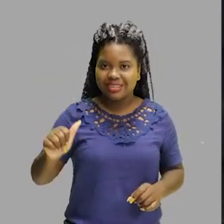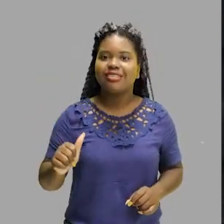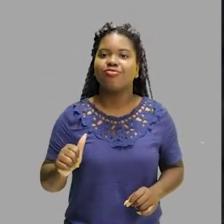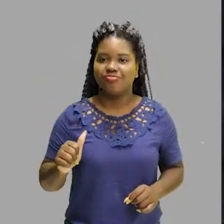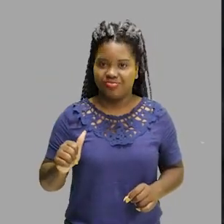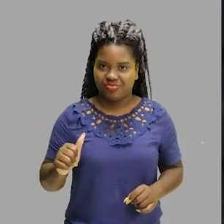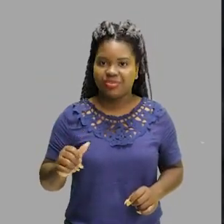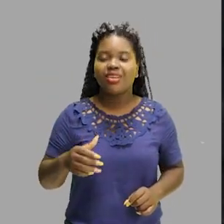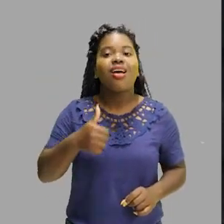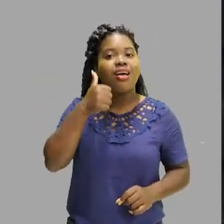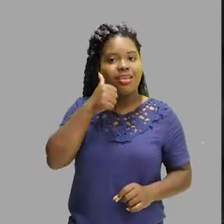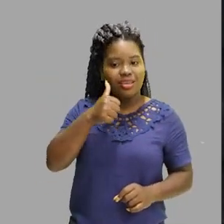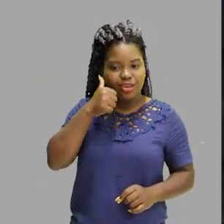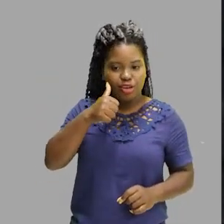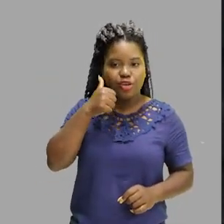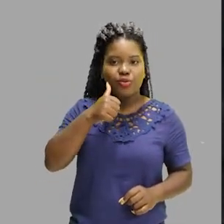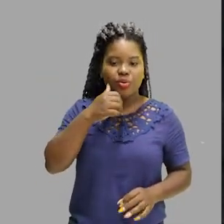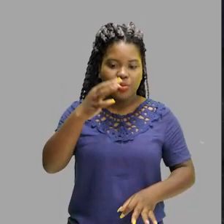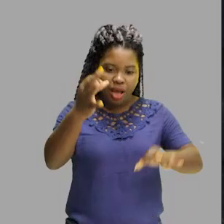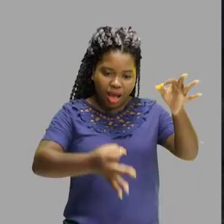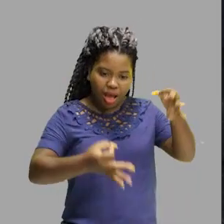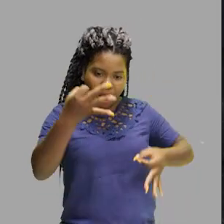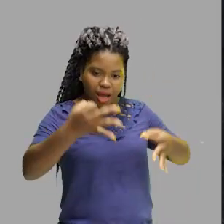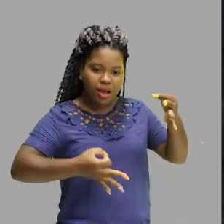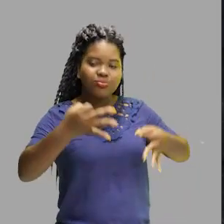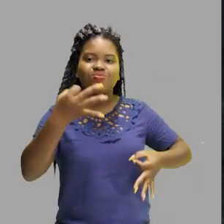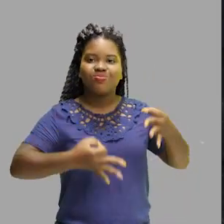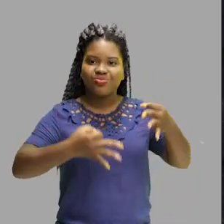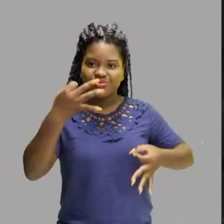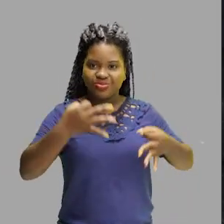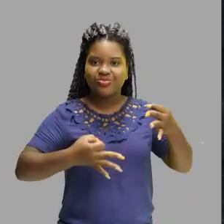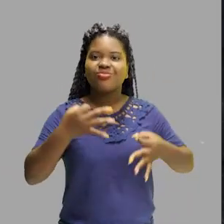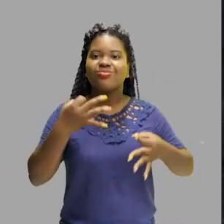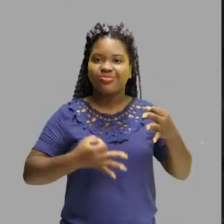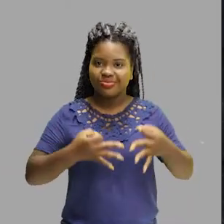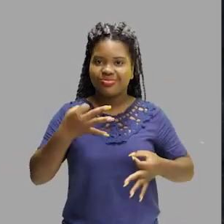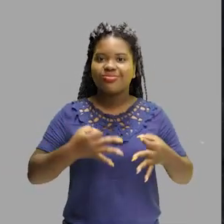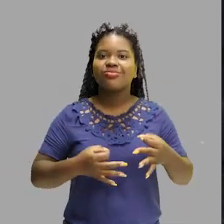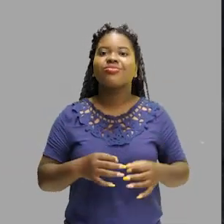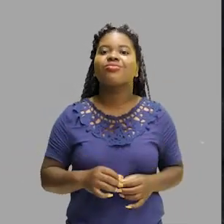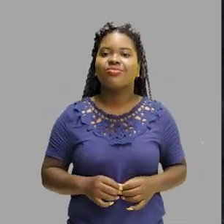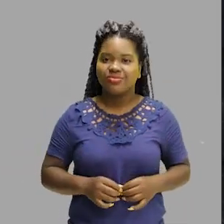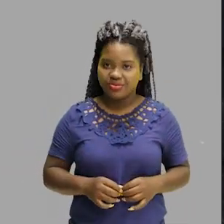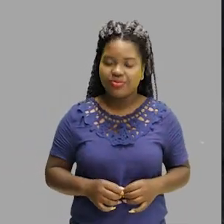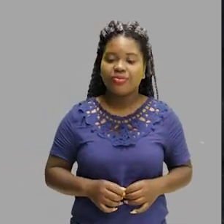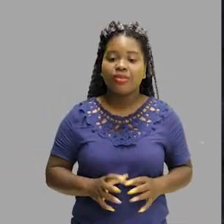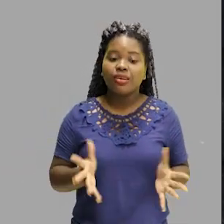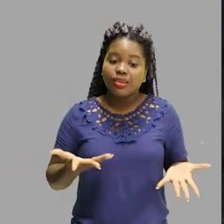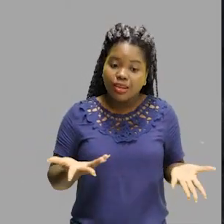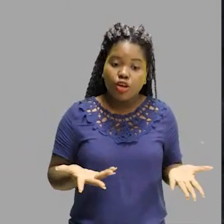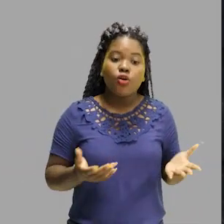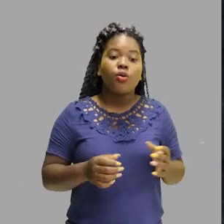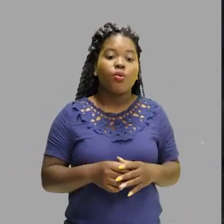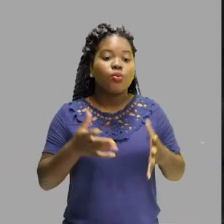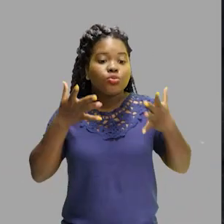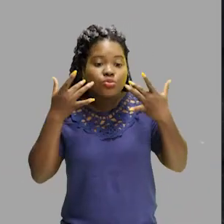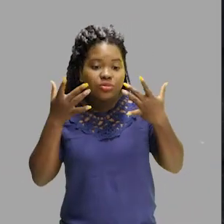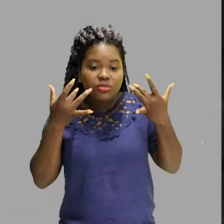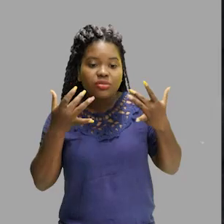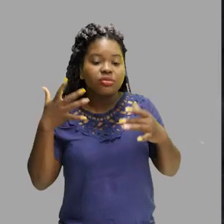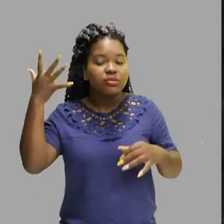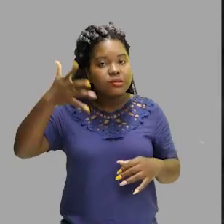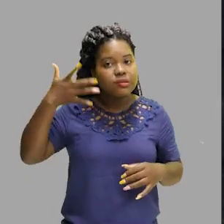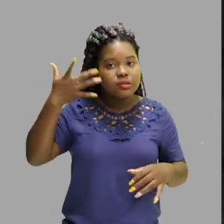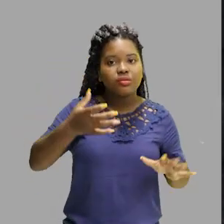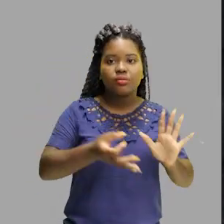purgatório, onde recebem as suas respectivas sentenças. E ali é uma forma de criticar a sociedade, tá bom? Que é